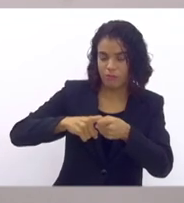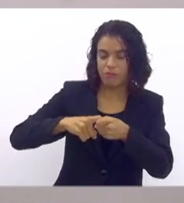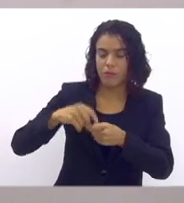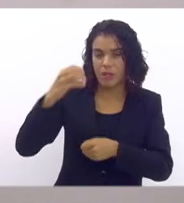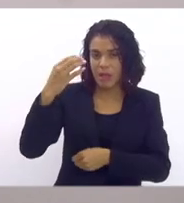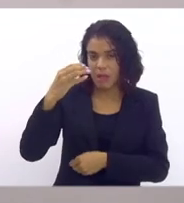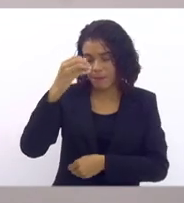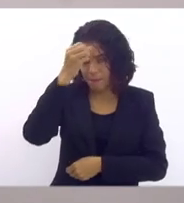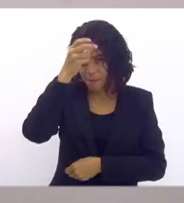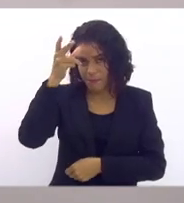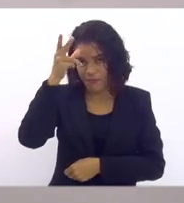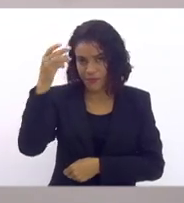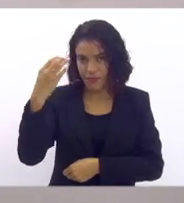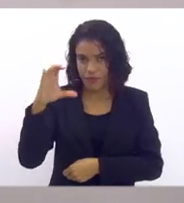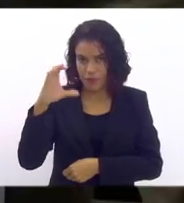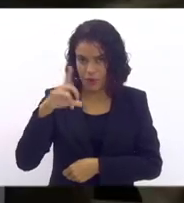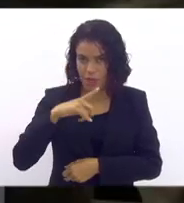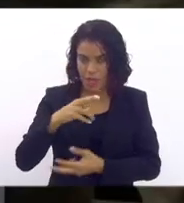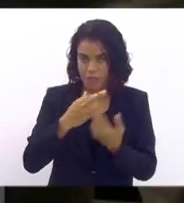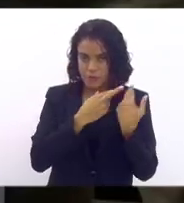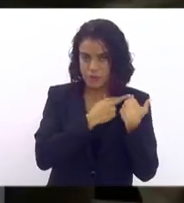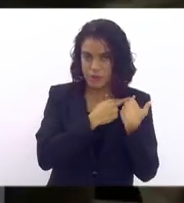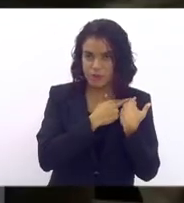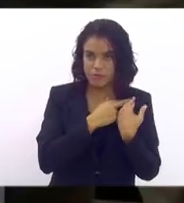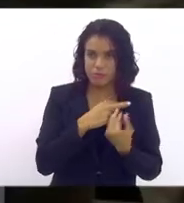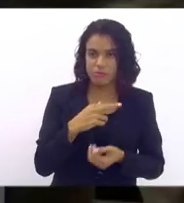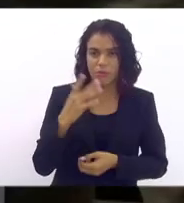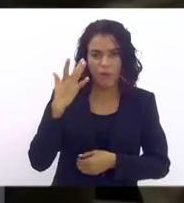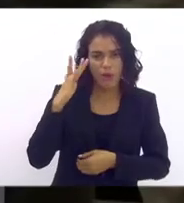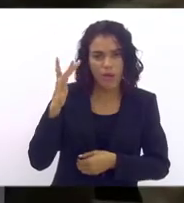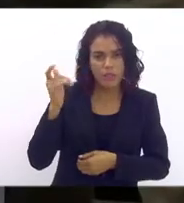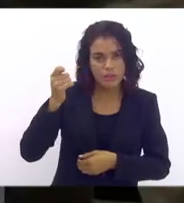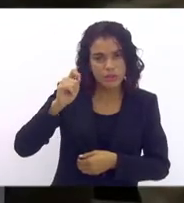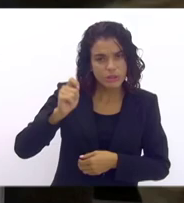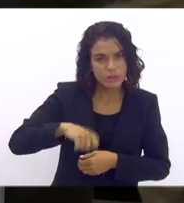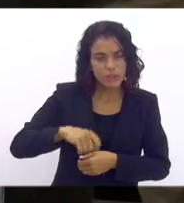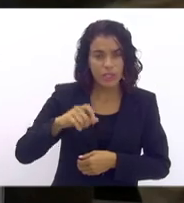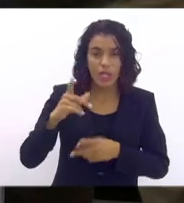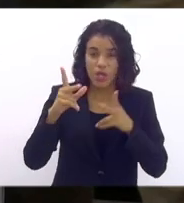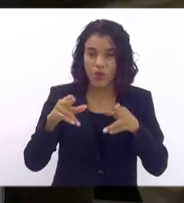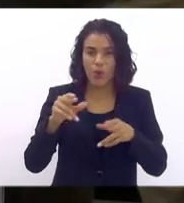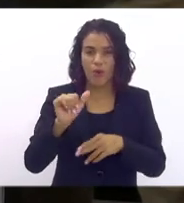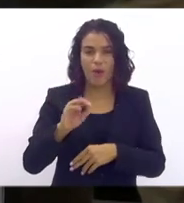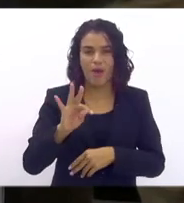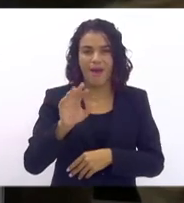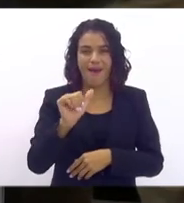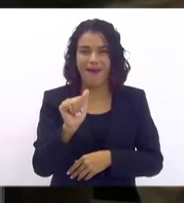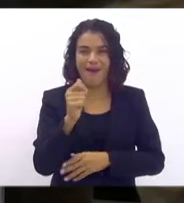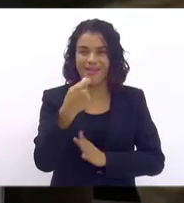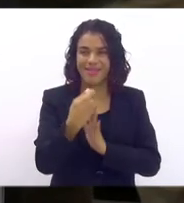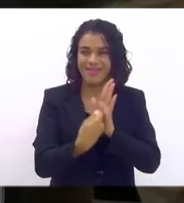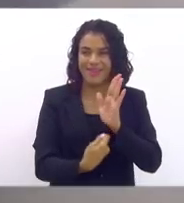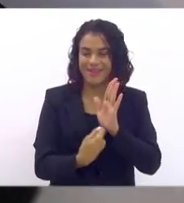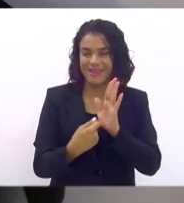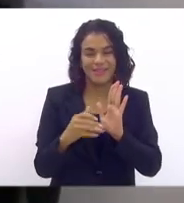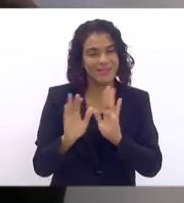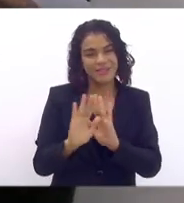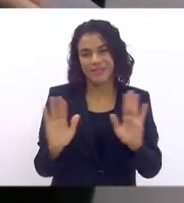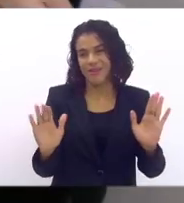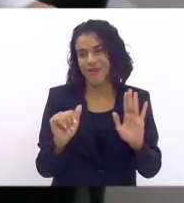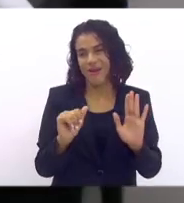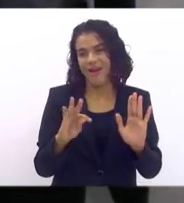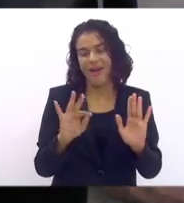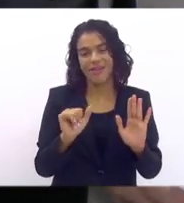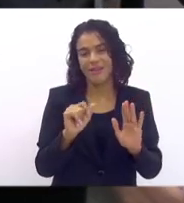Niterói fica responsável por isso então acho que acredito que a gente volta a questão da ata onde ficou acordado que a prefeitura deiter instumento